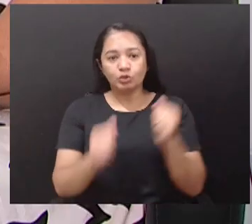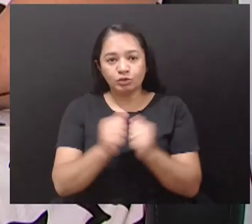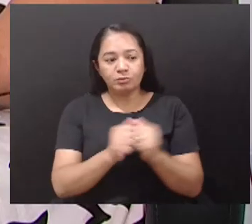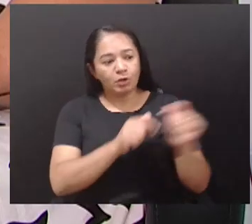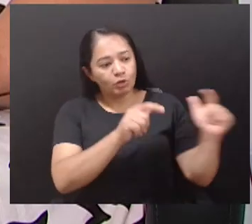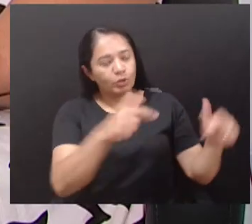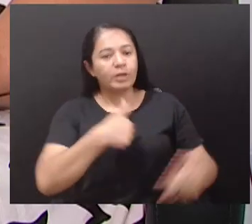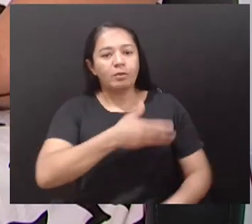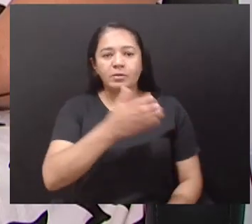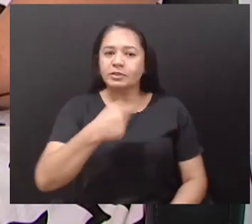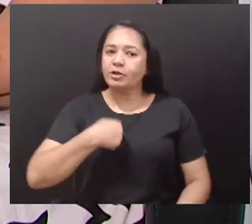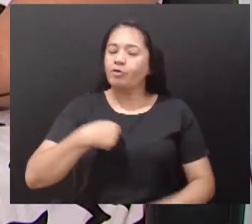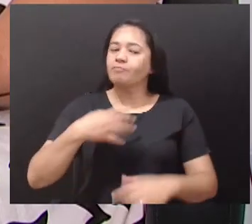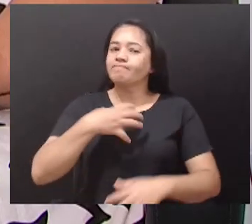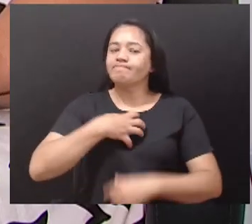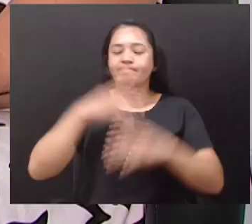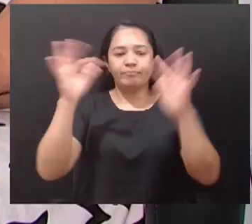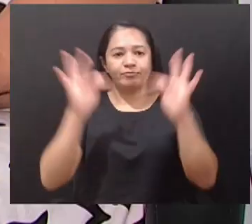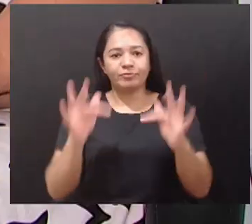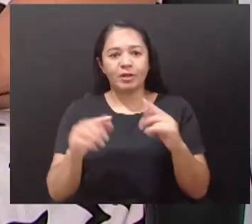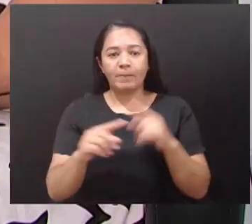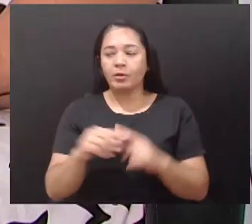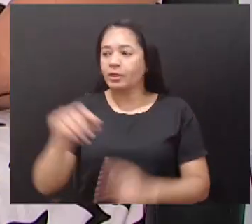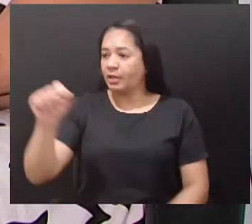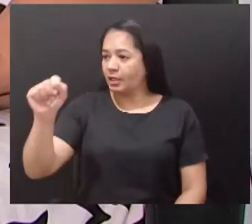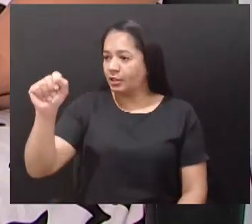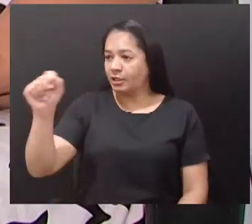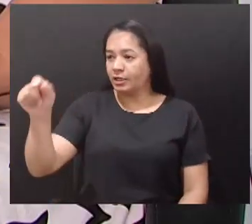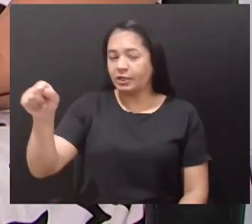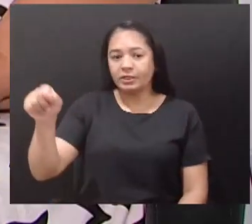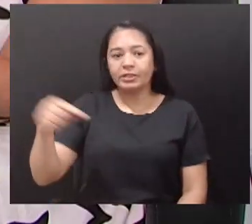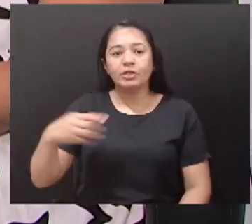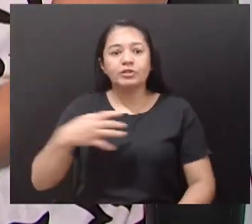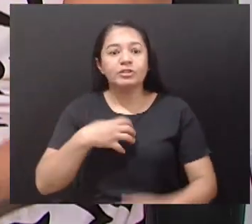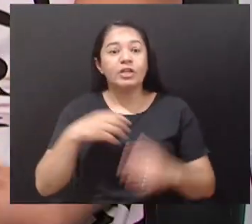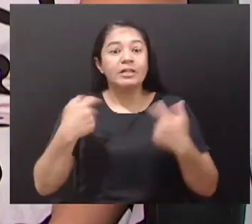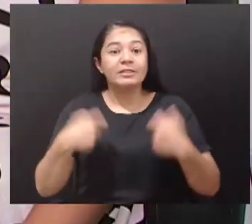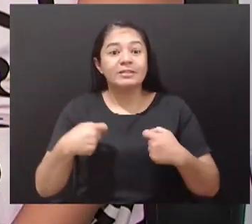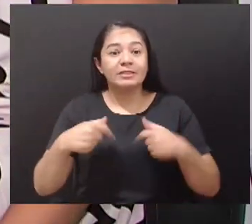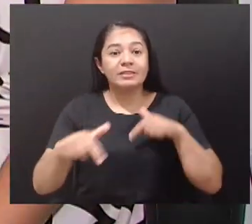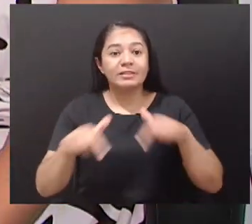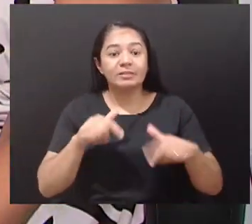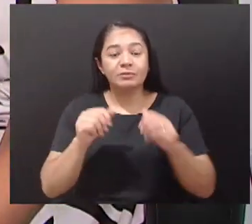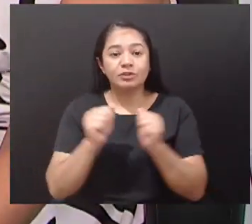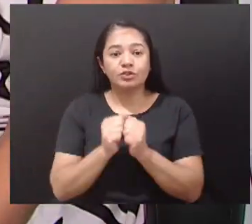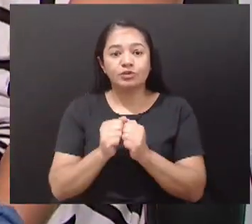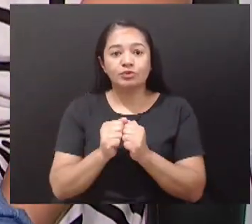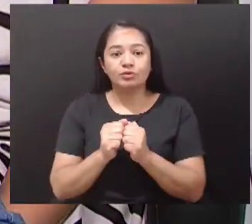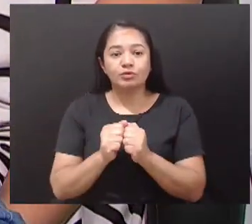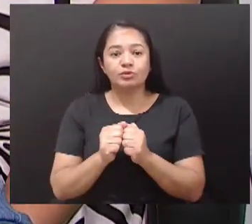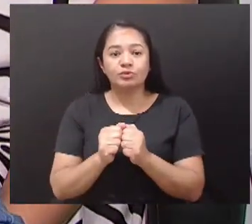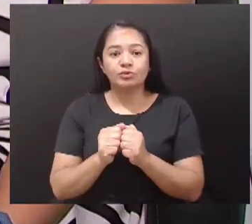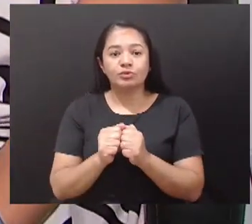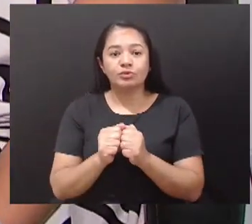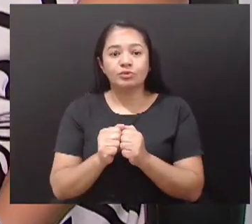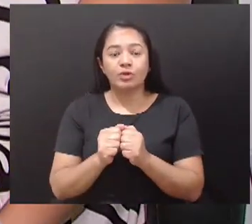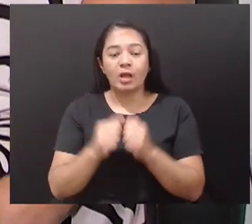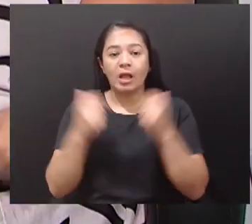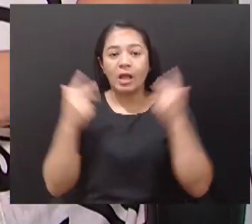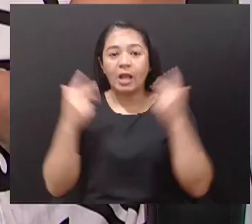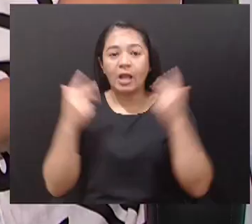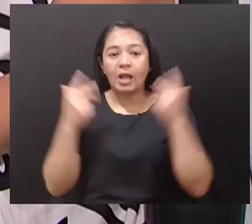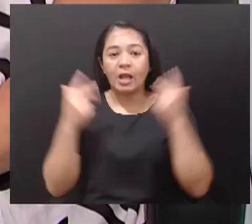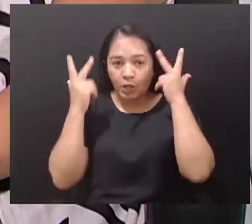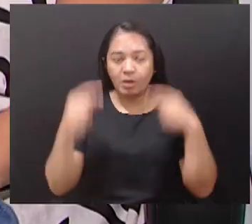passei. Depois que eu saí da Afro Brasil, eu senti a necessidade de trabalhar com cabelo tradicional, cabelo liso. Tá. Eu achei que eu deveria